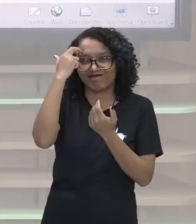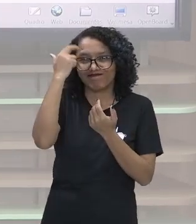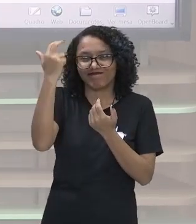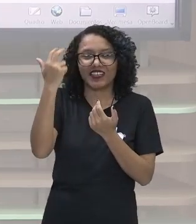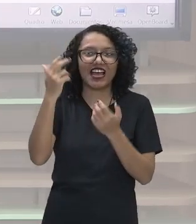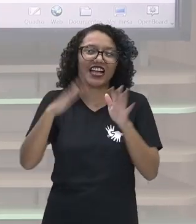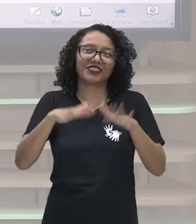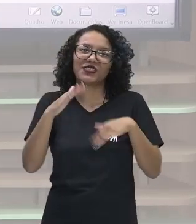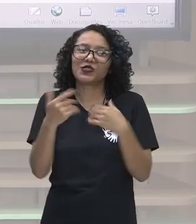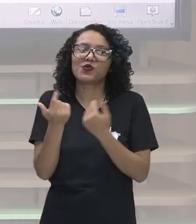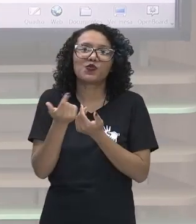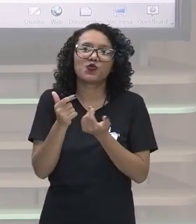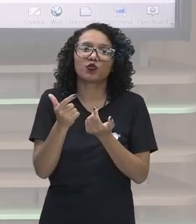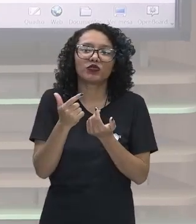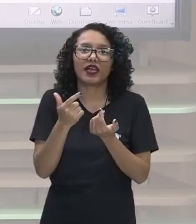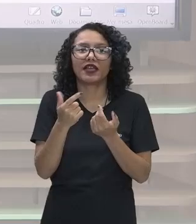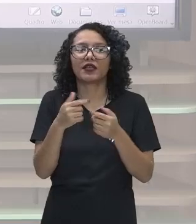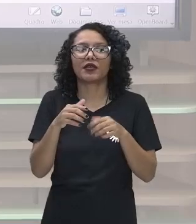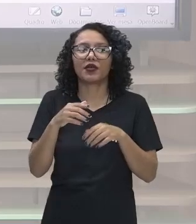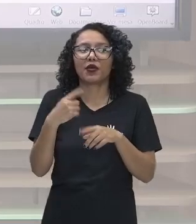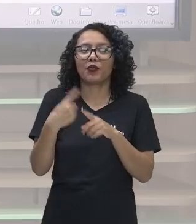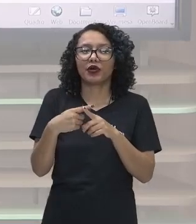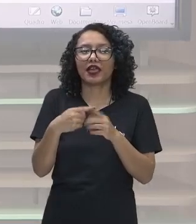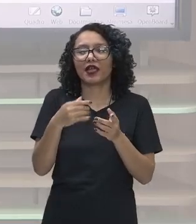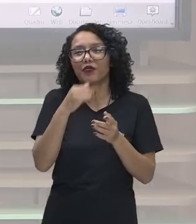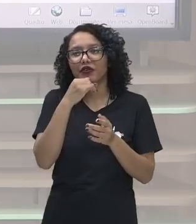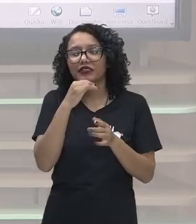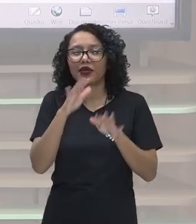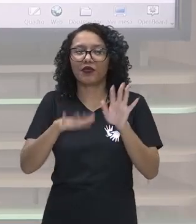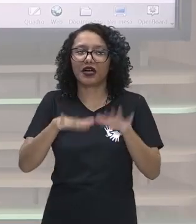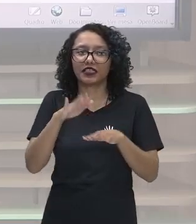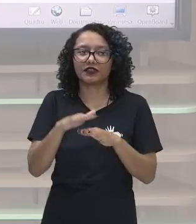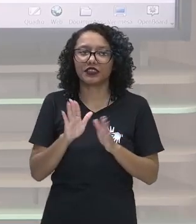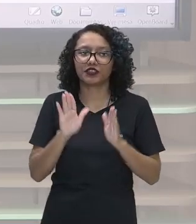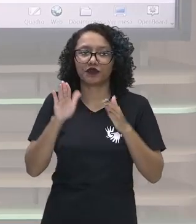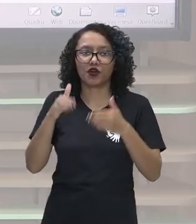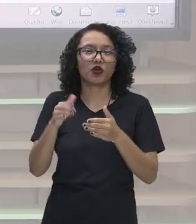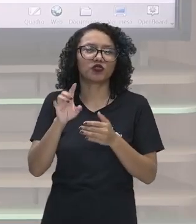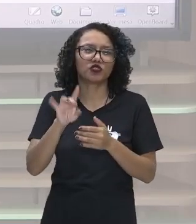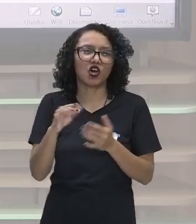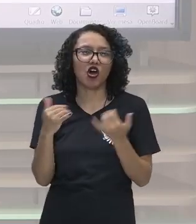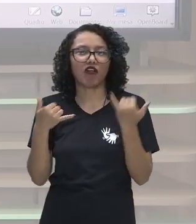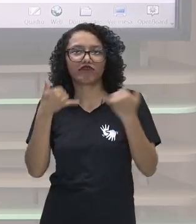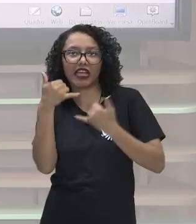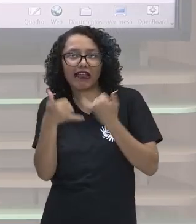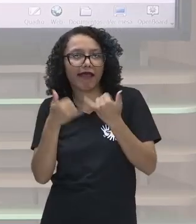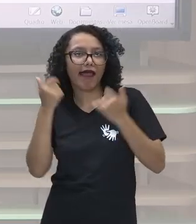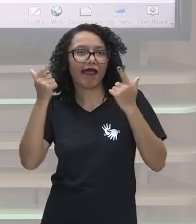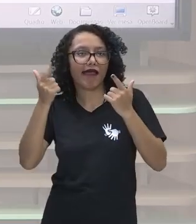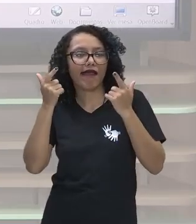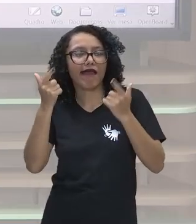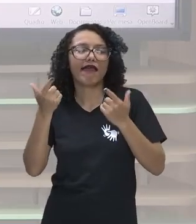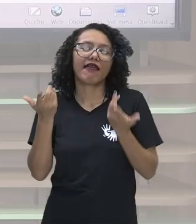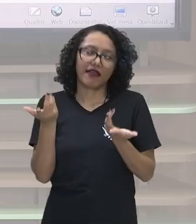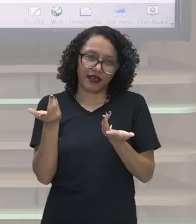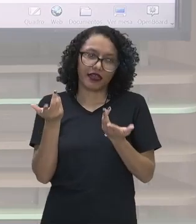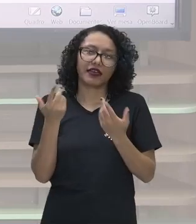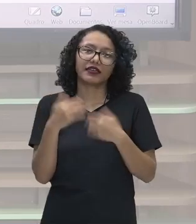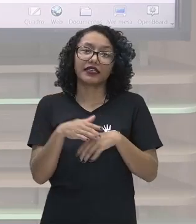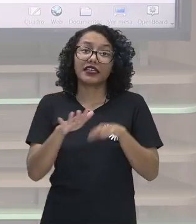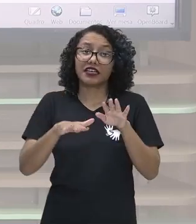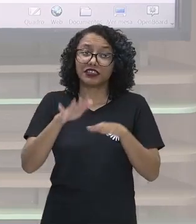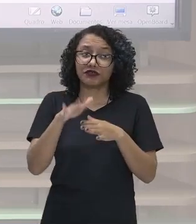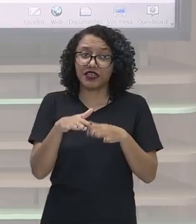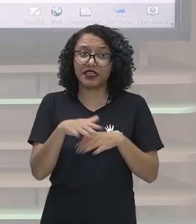esses espaços para tratar de coisas mais ligadas ao nosso lazer, por exemplo, né? E a gente acaba esquecendo que